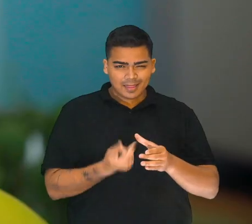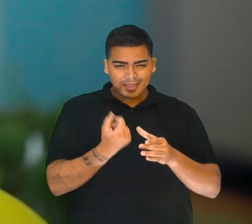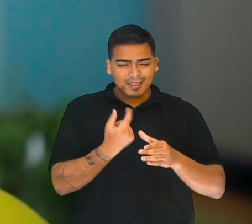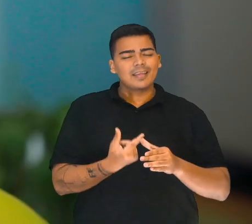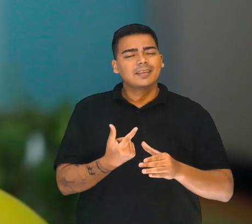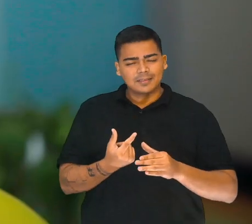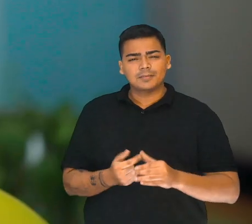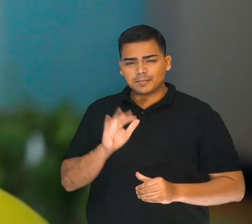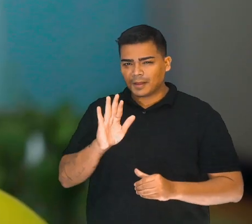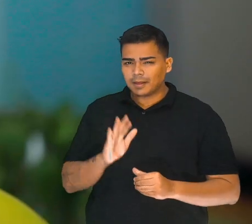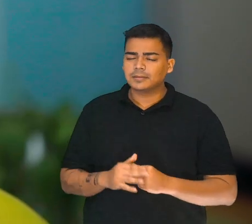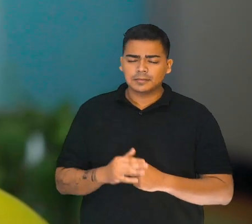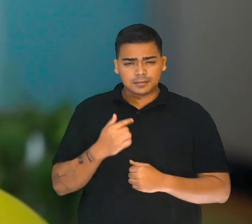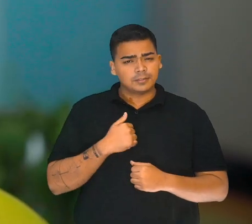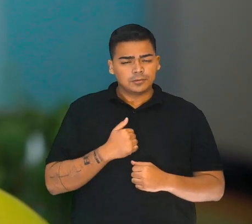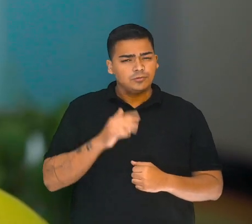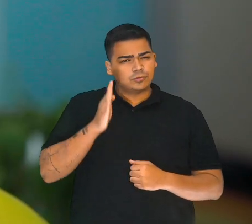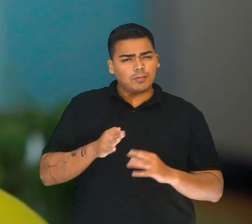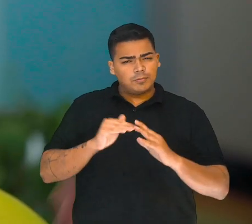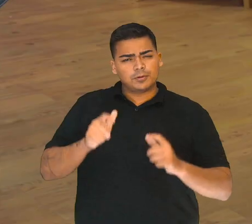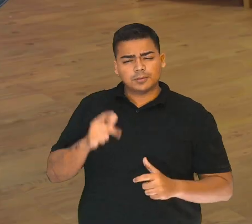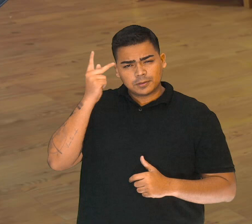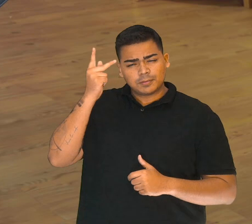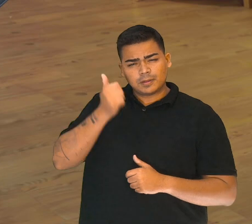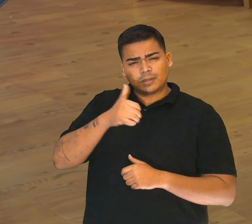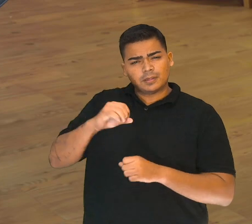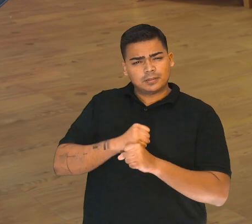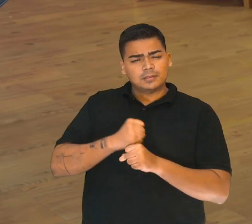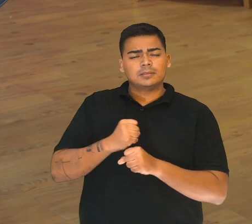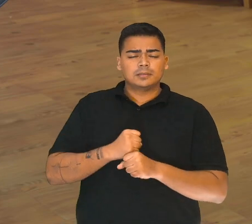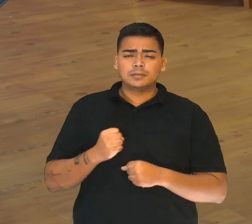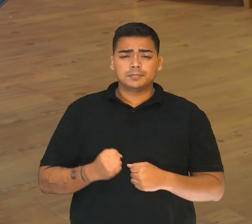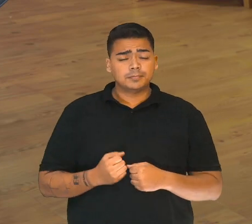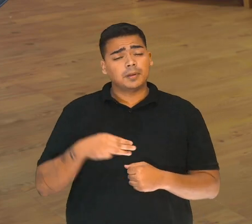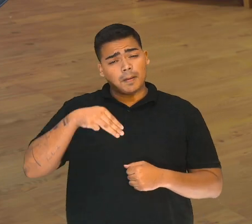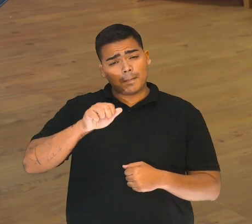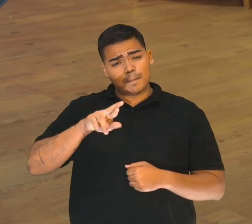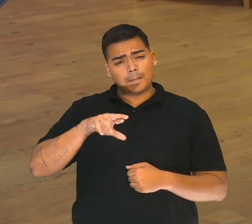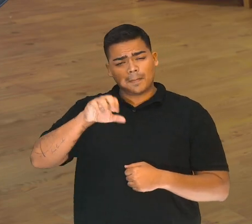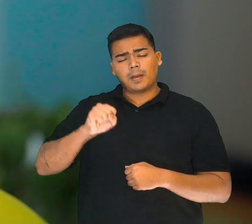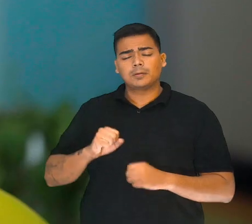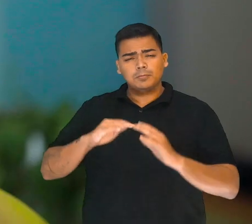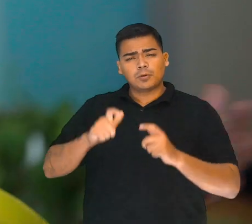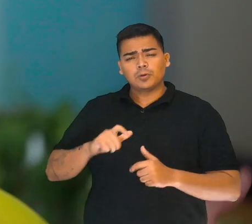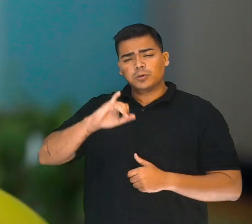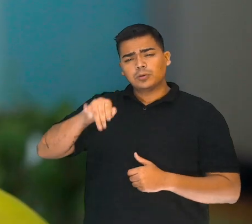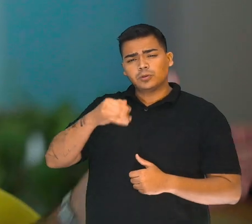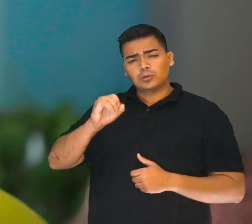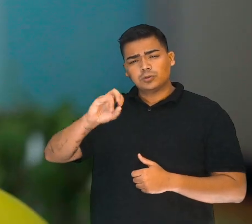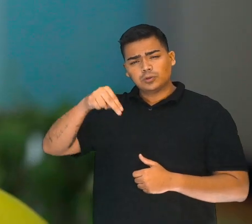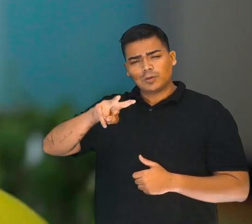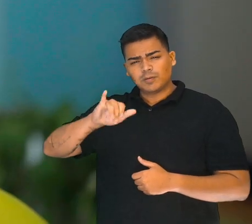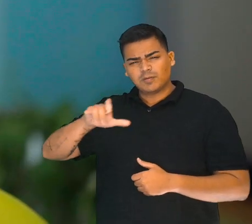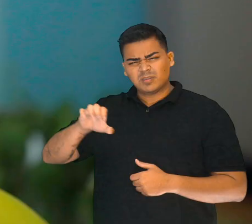da Tecnologia. Eu tive que morar em São Paulo 10 anos, o Marcos morou um pouco mais de 10 anos em Joinville, até o momento que a gente falou,